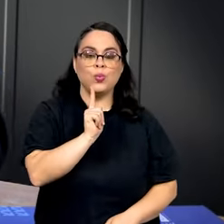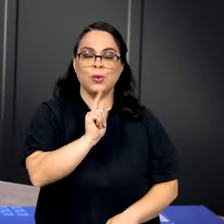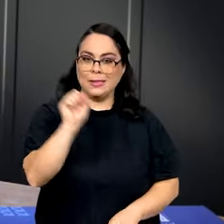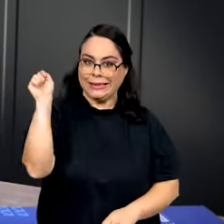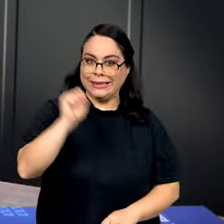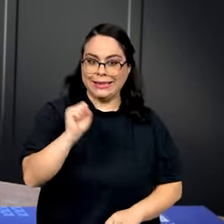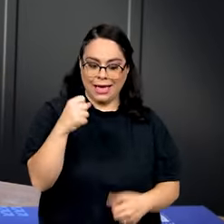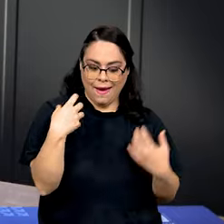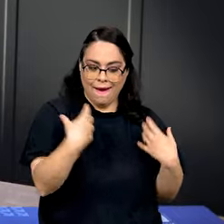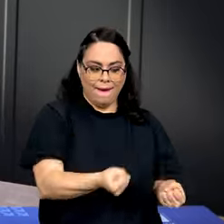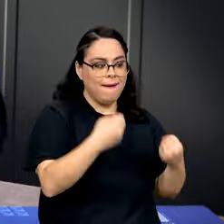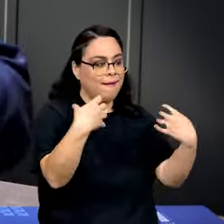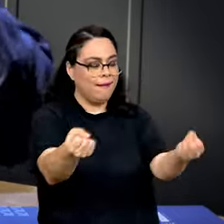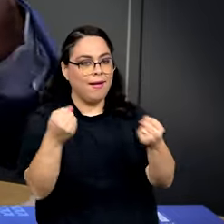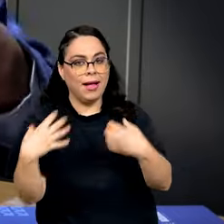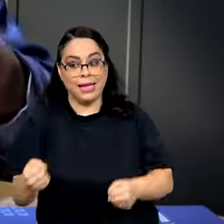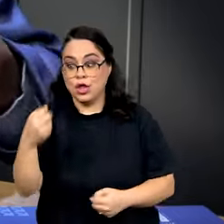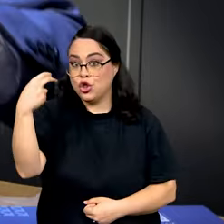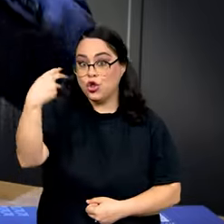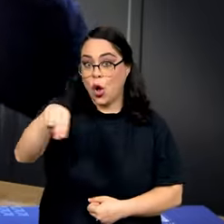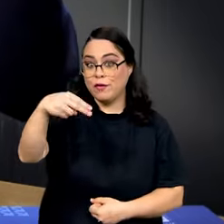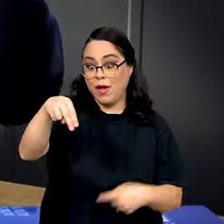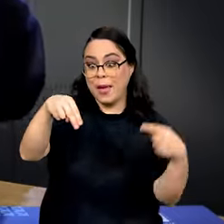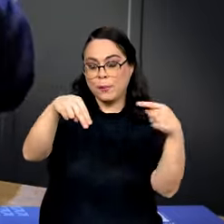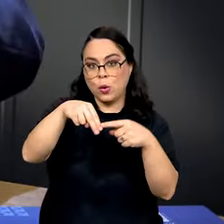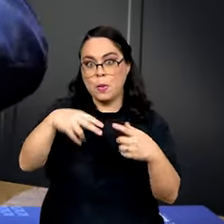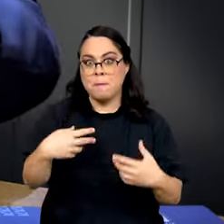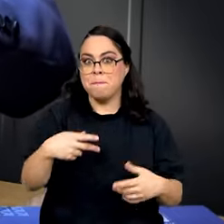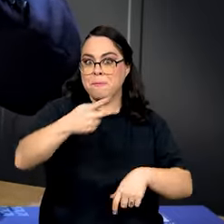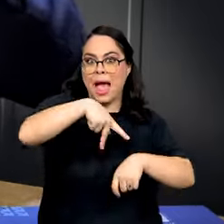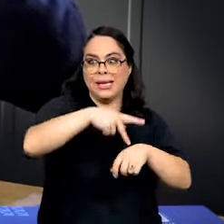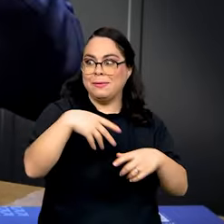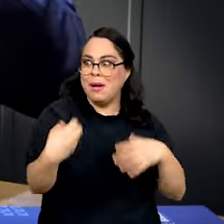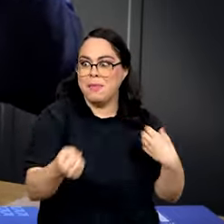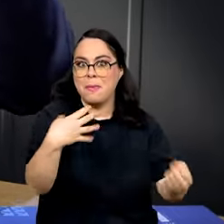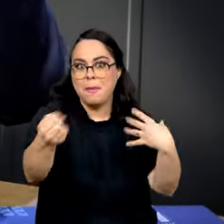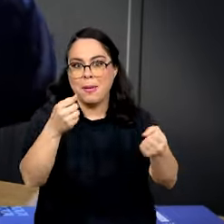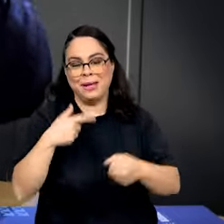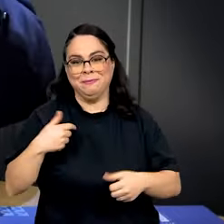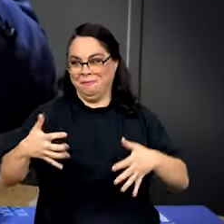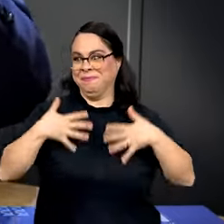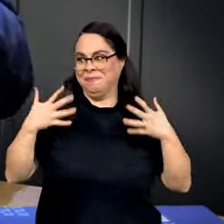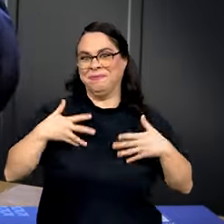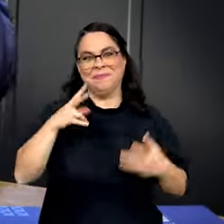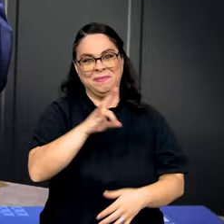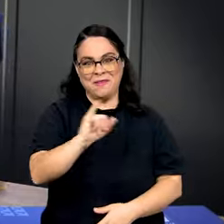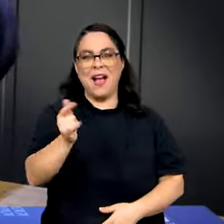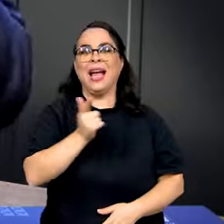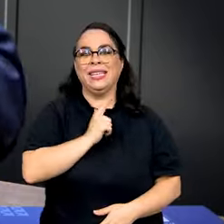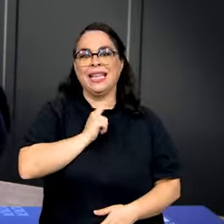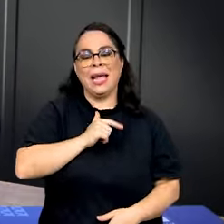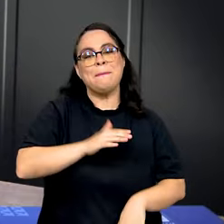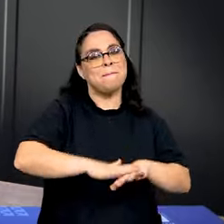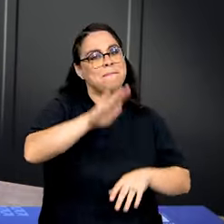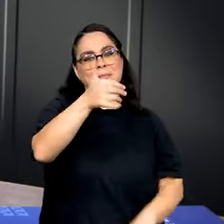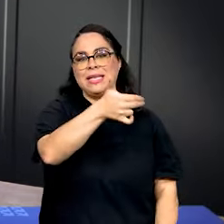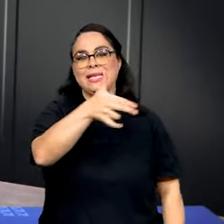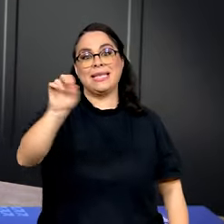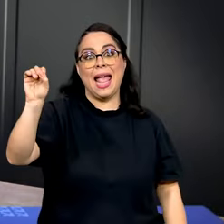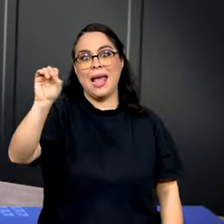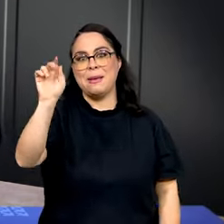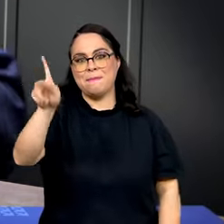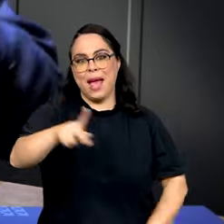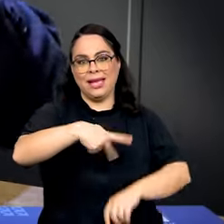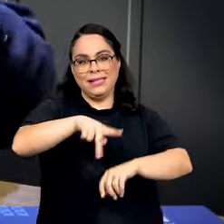tenhamos essa adesão já em novembro o máximo de país eu tô animado que a gente vai ter mais de